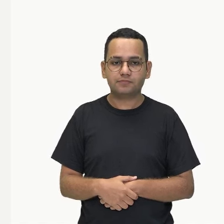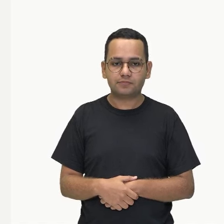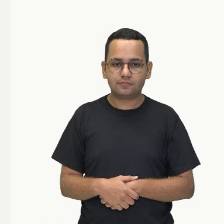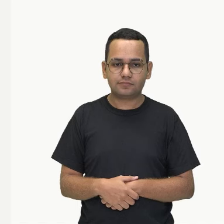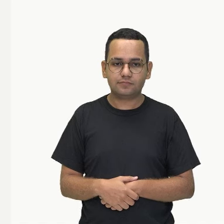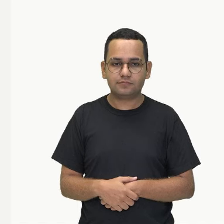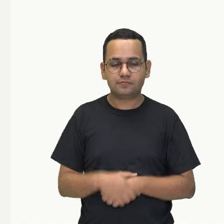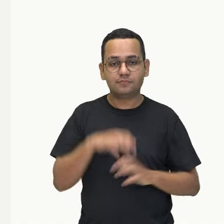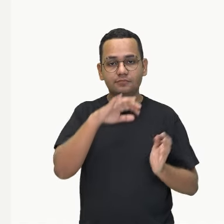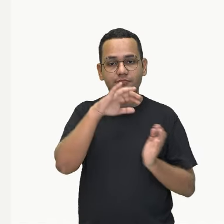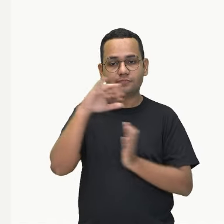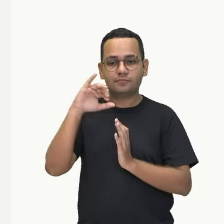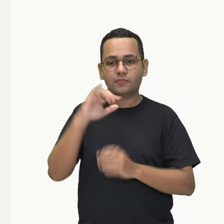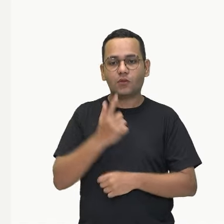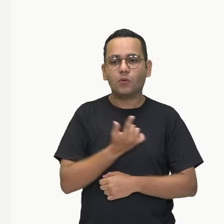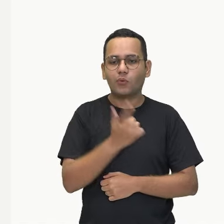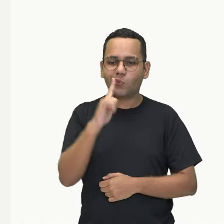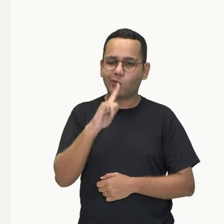X mais y